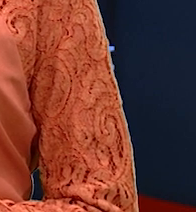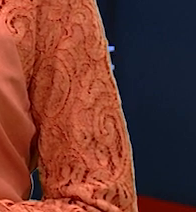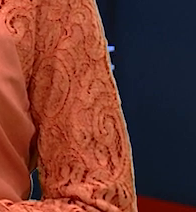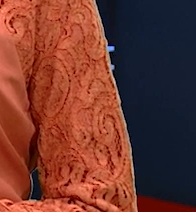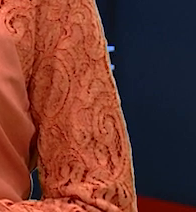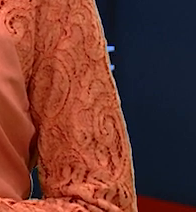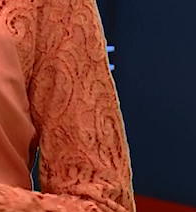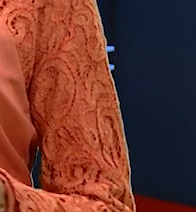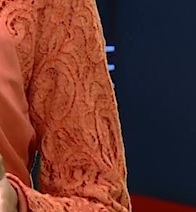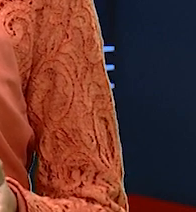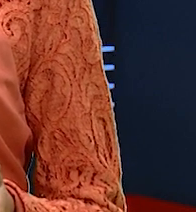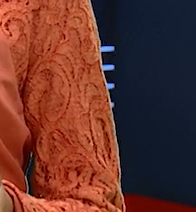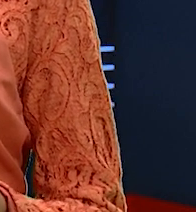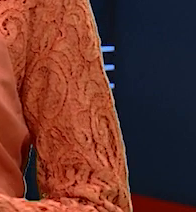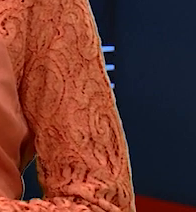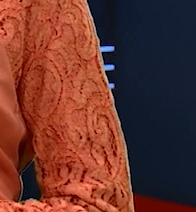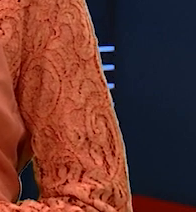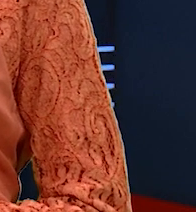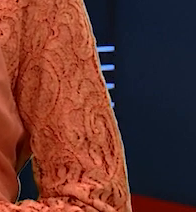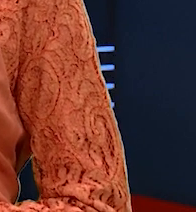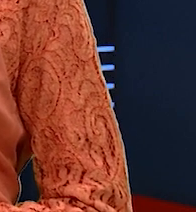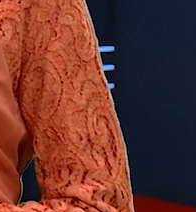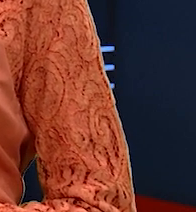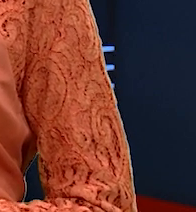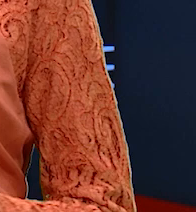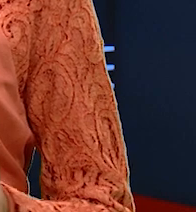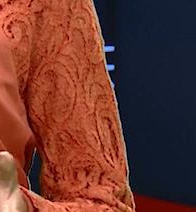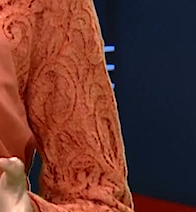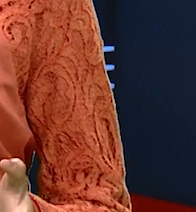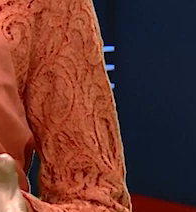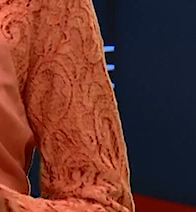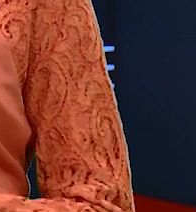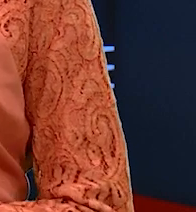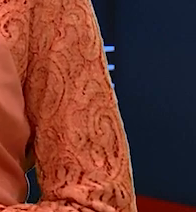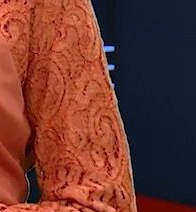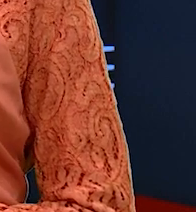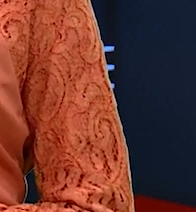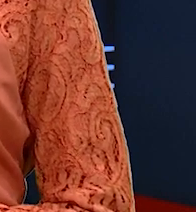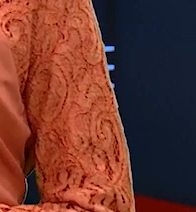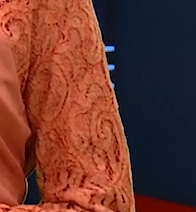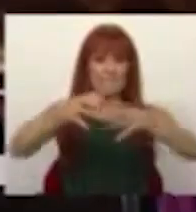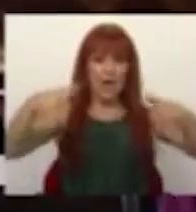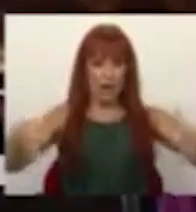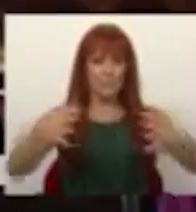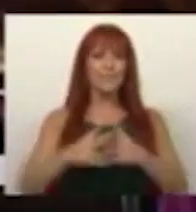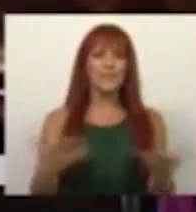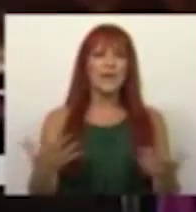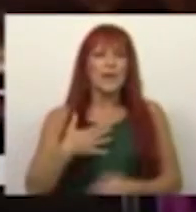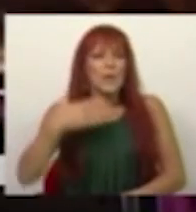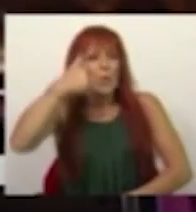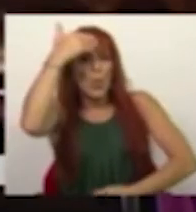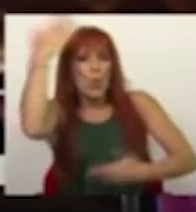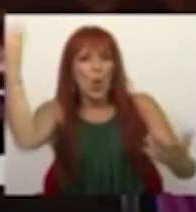pode derrotar o PS se somar os seus votos aos do PAN e das bancadas à esquerda dos socialistas. Eu creio